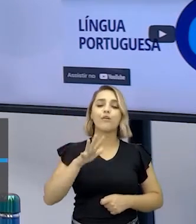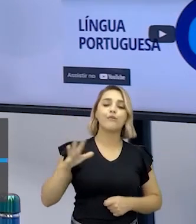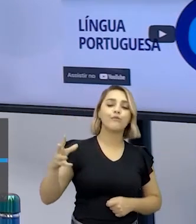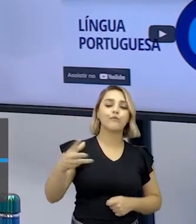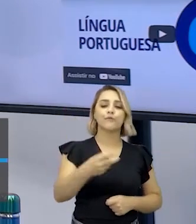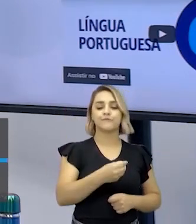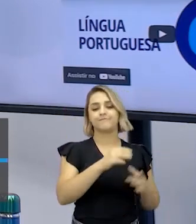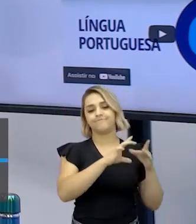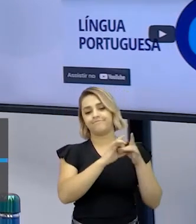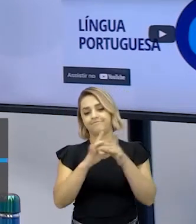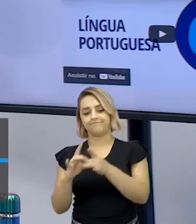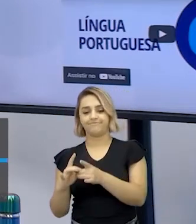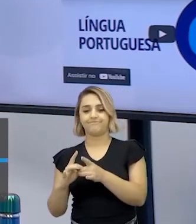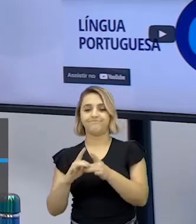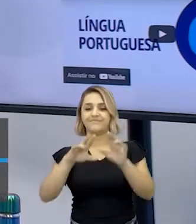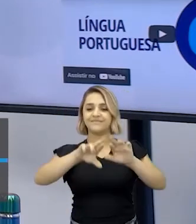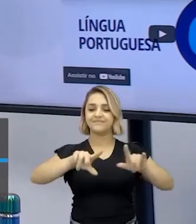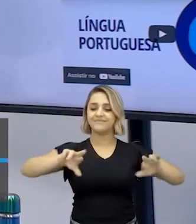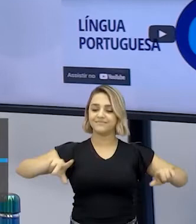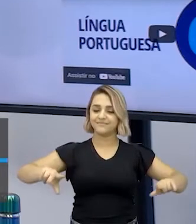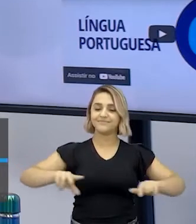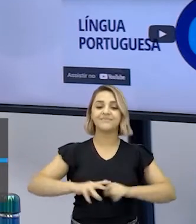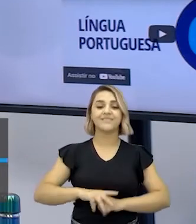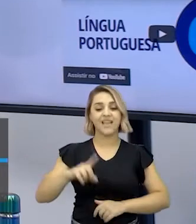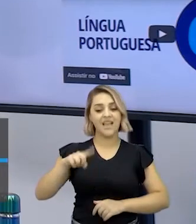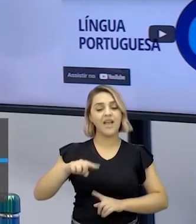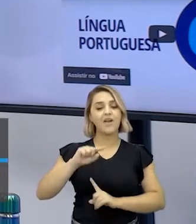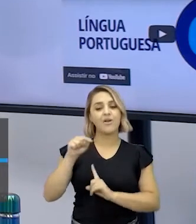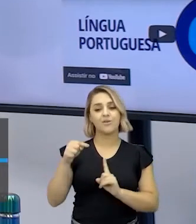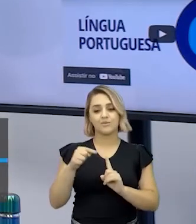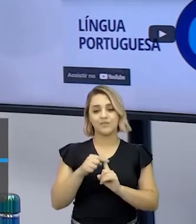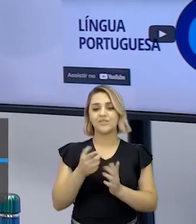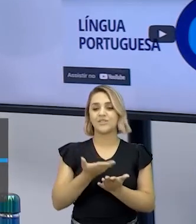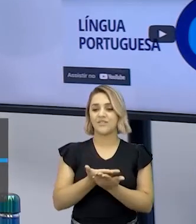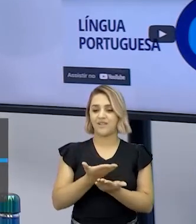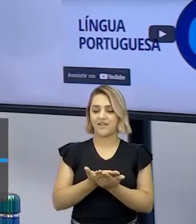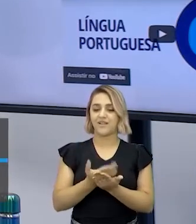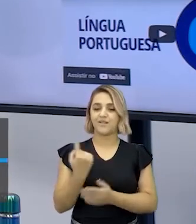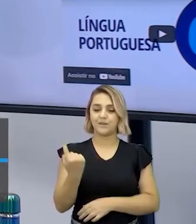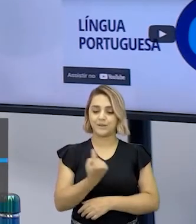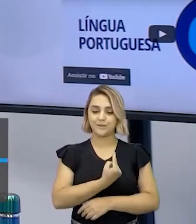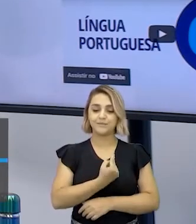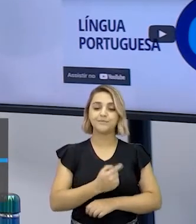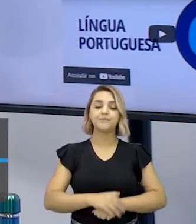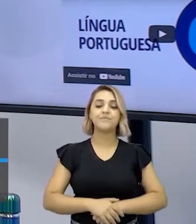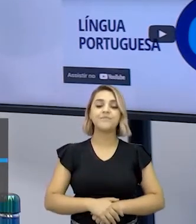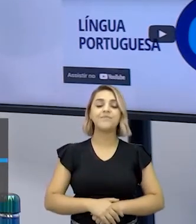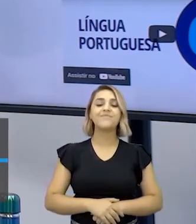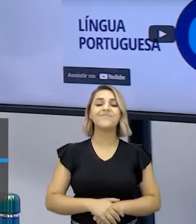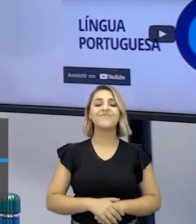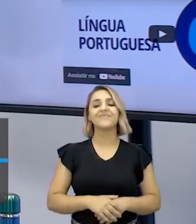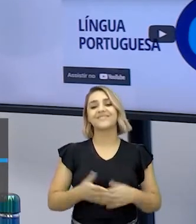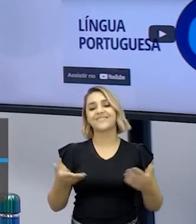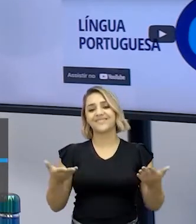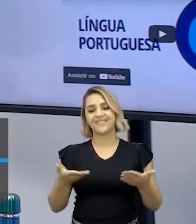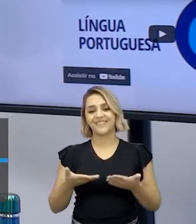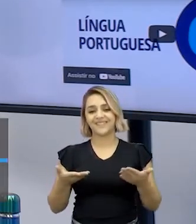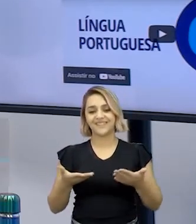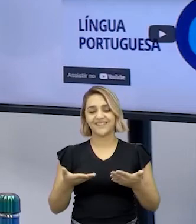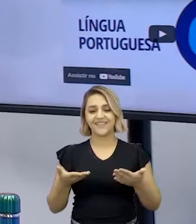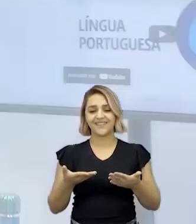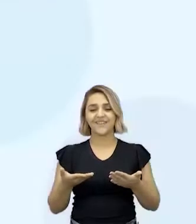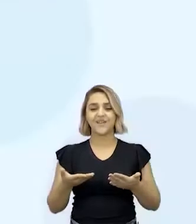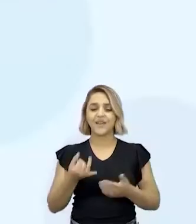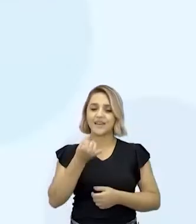todas as variedades, tá? Isso que é o objetivo aqui, tem sido o objetivo das nossas aulas. E para a gente exemplificar aí um